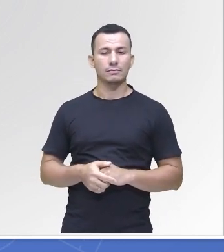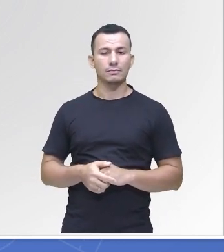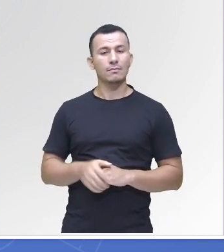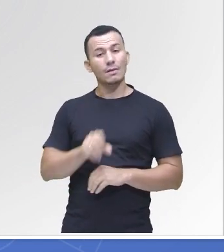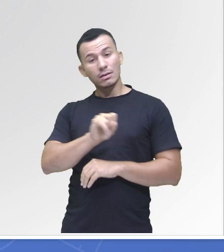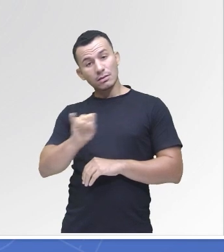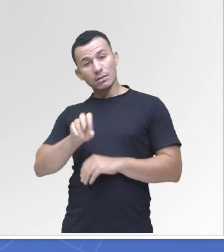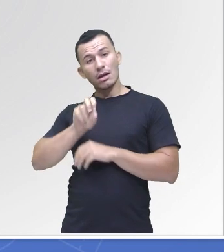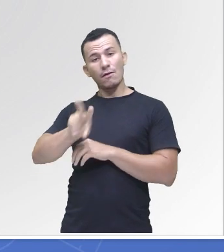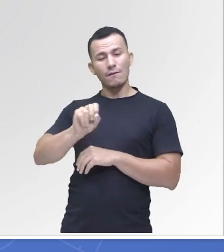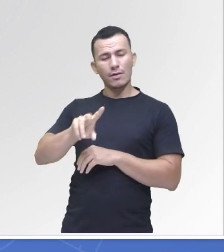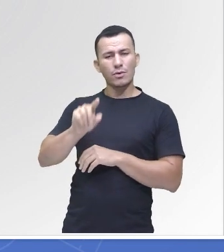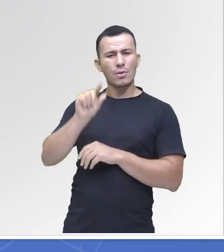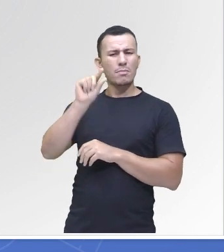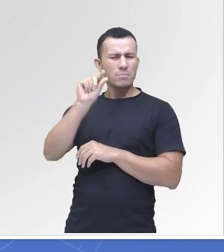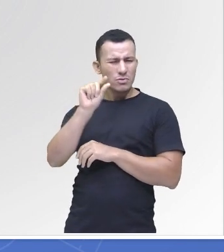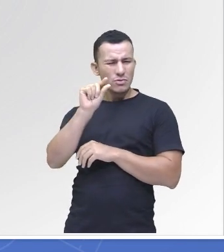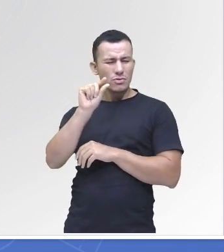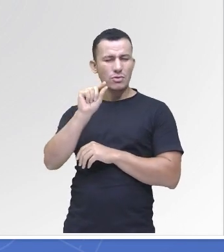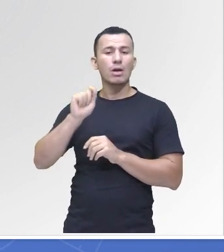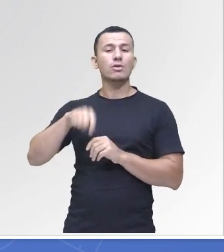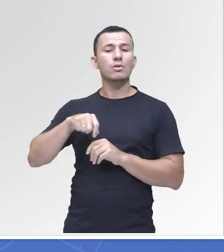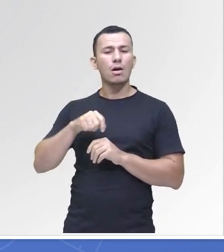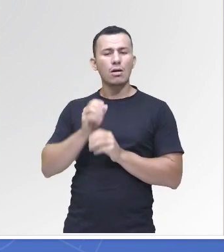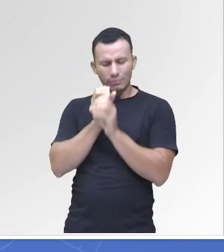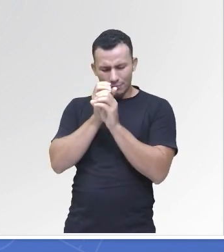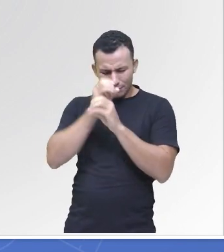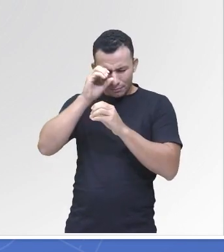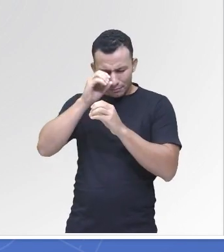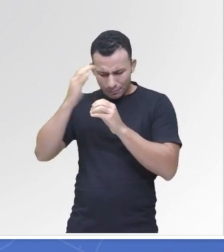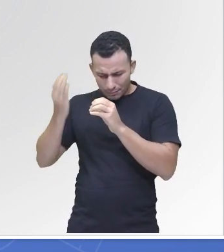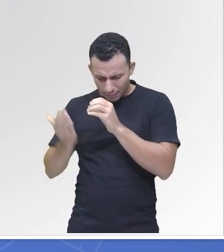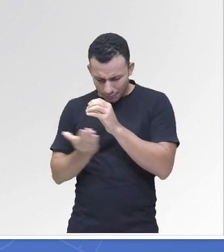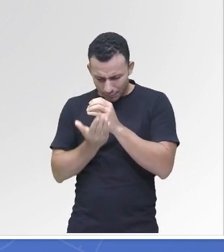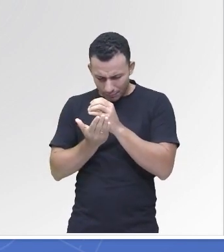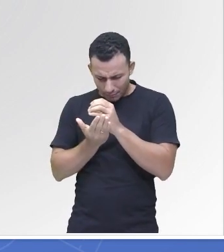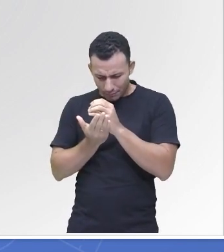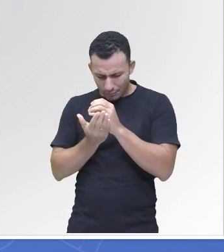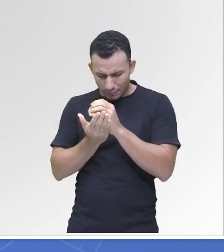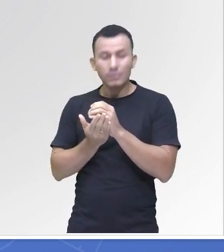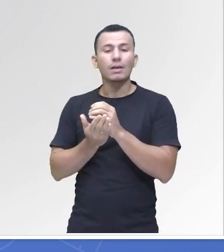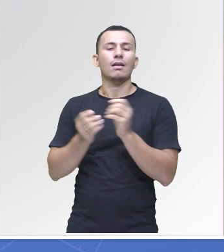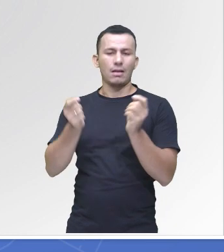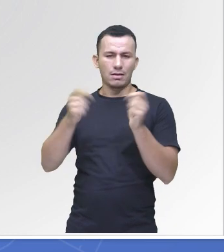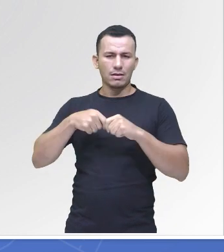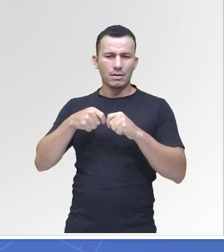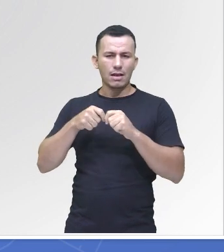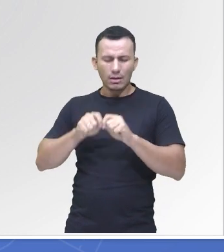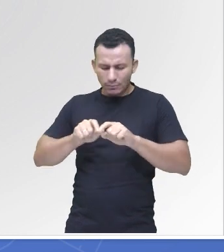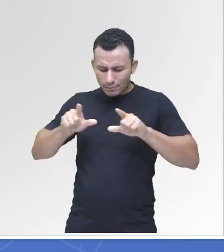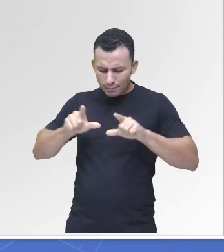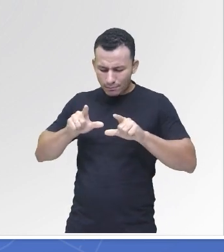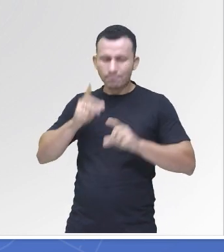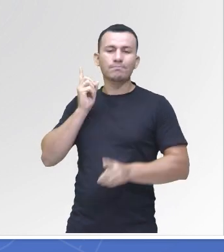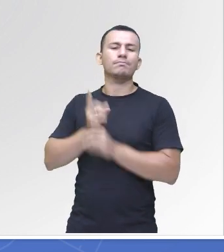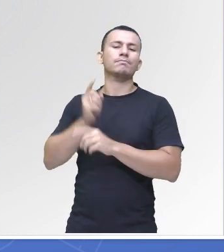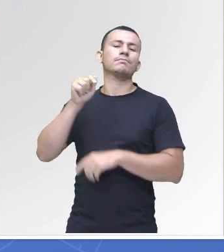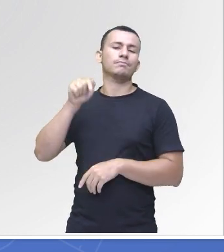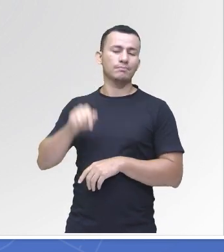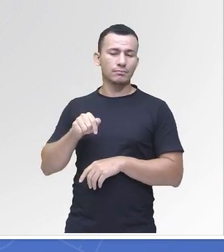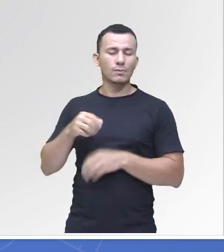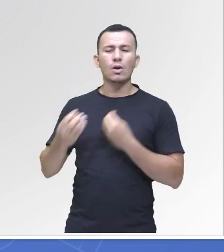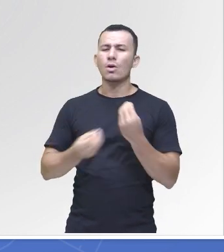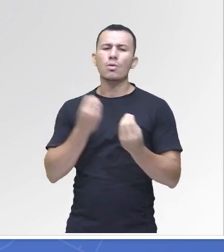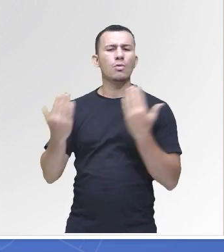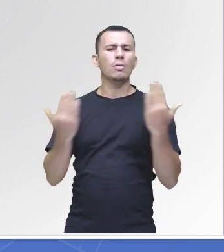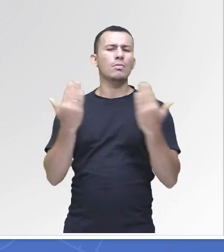pequenininho, ele é visualizado apenas em microscópio eletrônico. E aí, para a gente observar a diferença no tamanho deles,